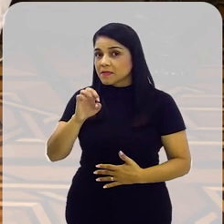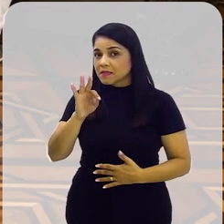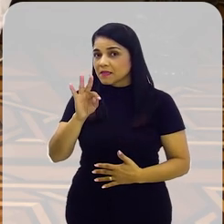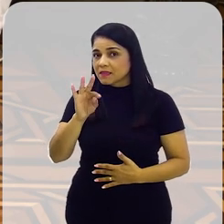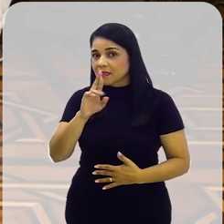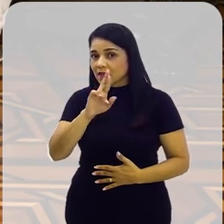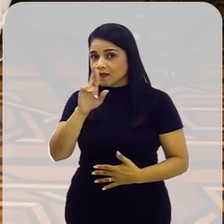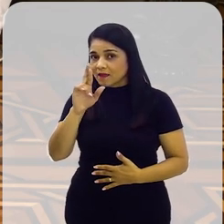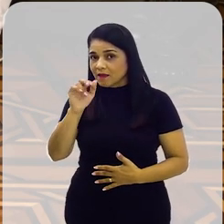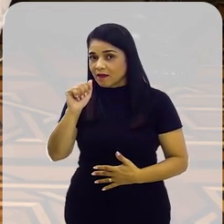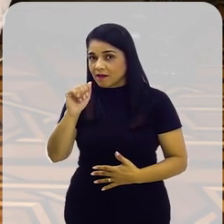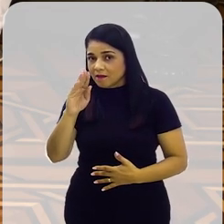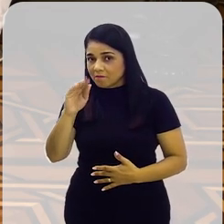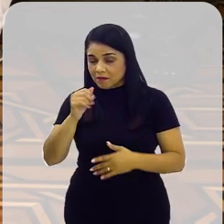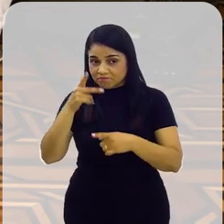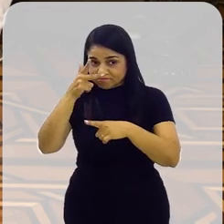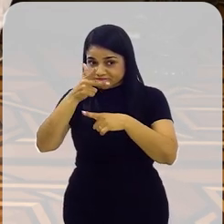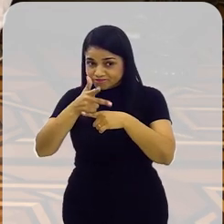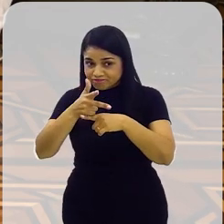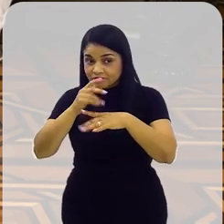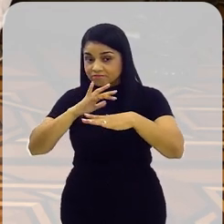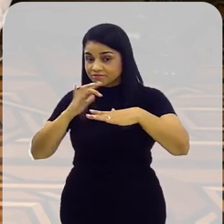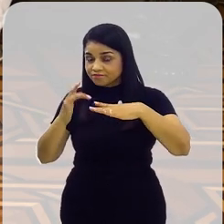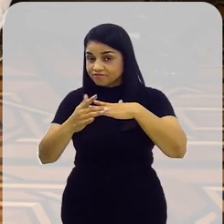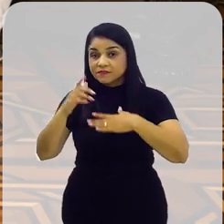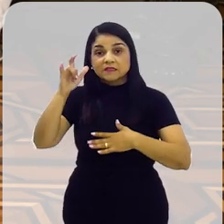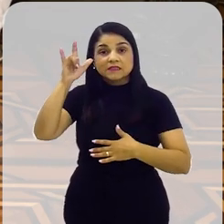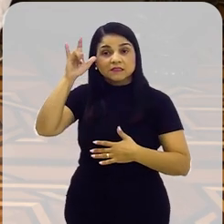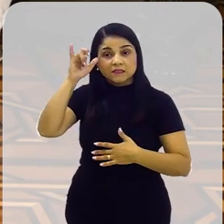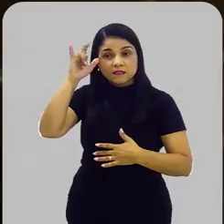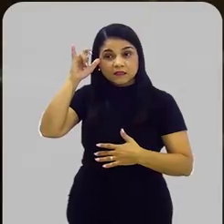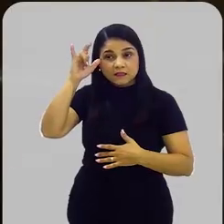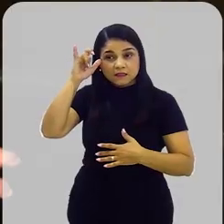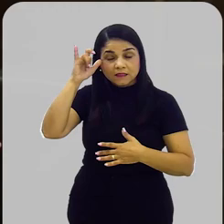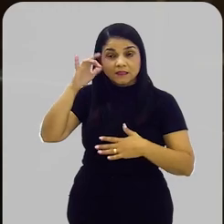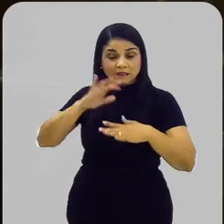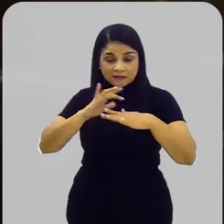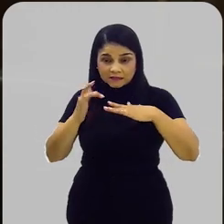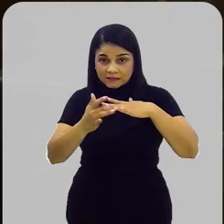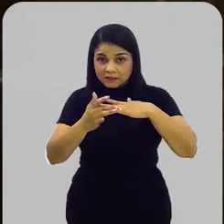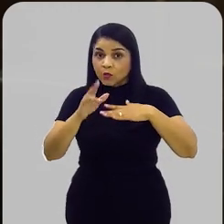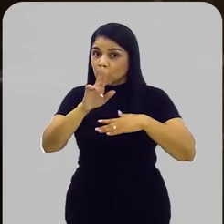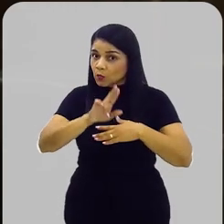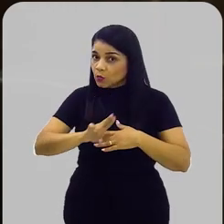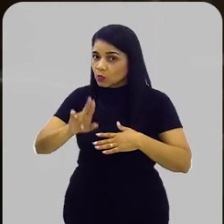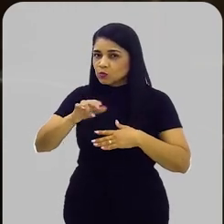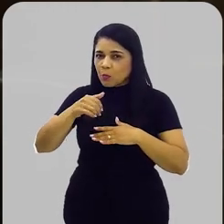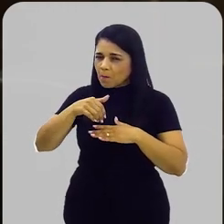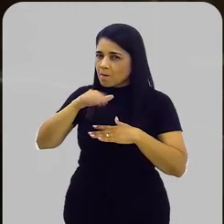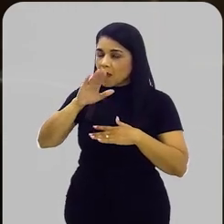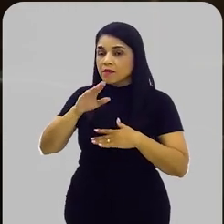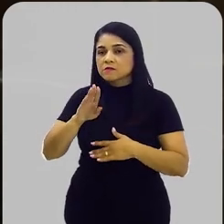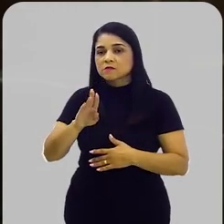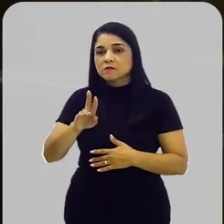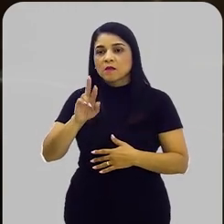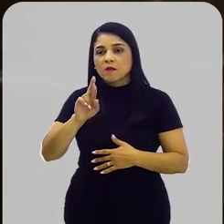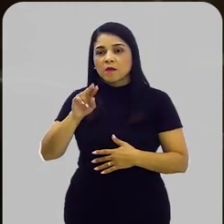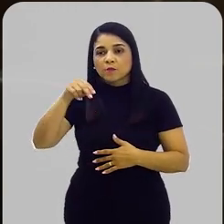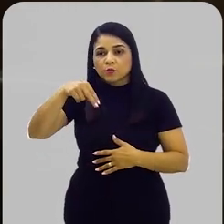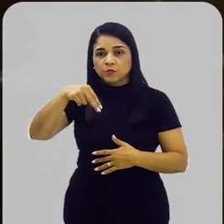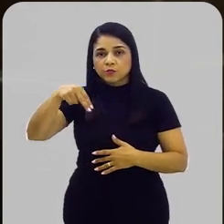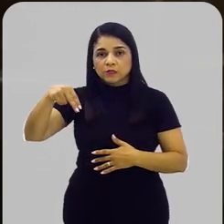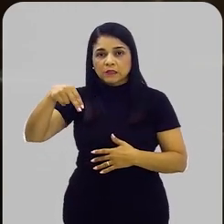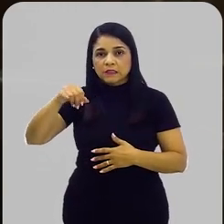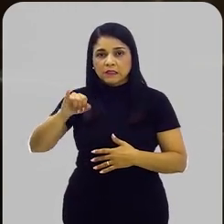Beterraba, todas as suas mídias sociais. Então, tem o Instagram, que é a rede social que eu mais utilizo, que é Bruninha, com